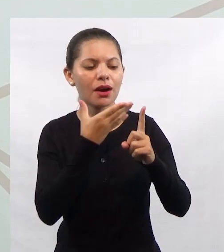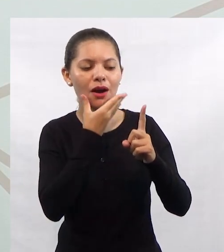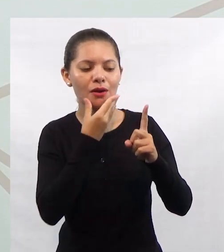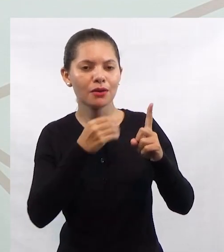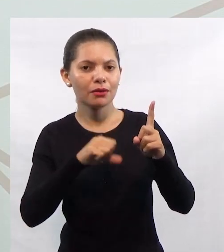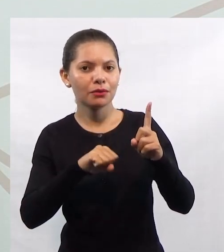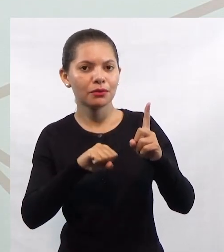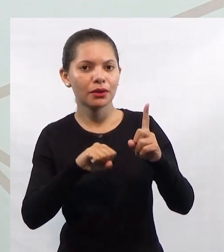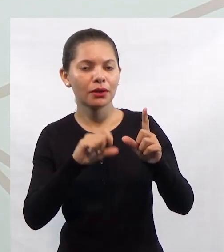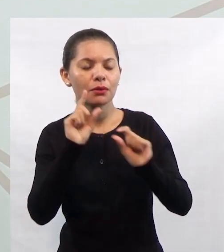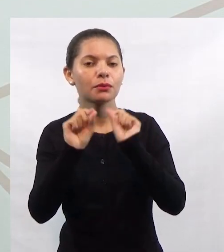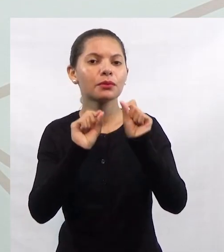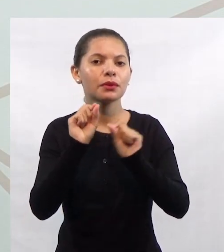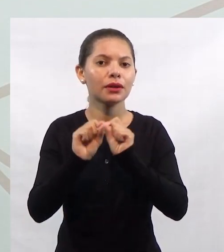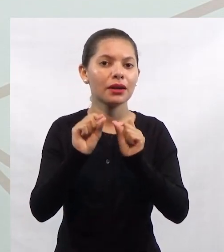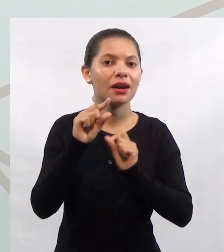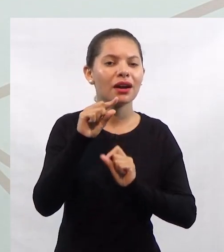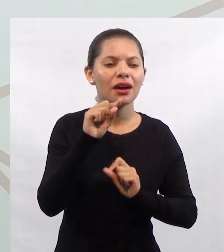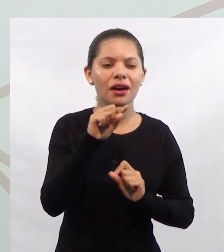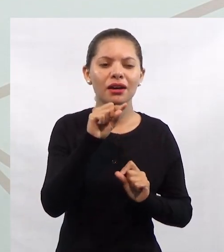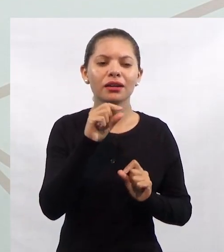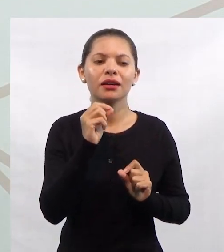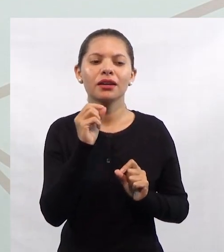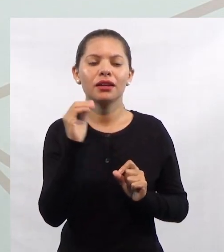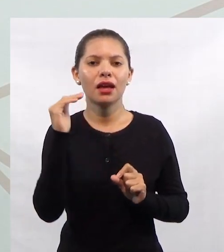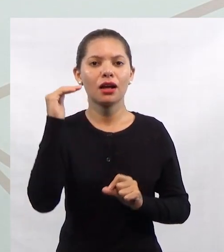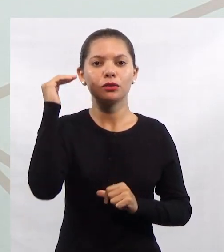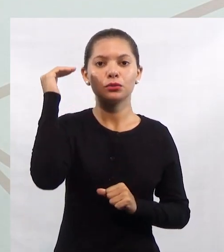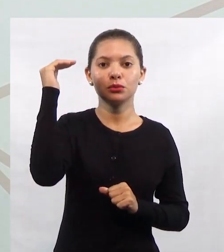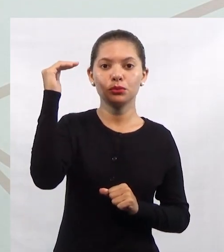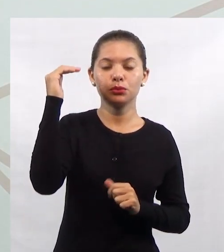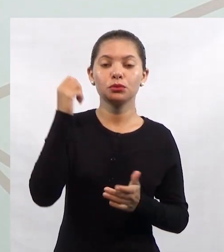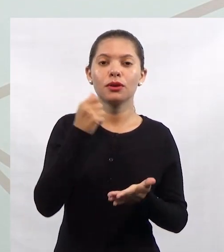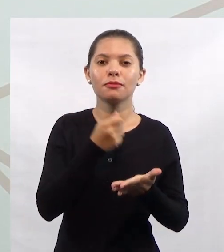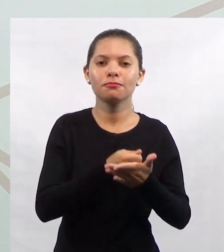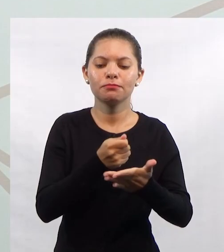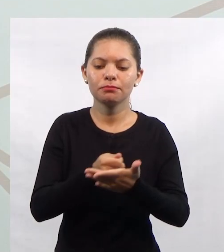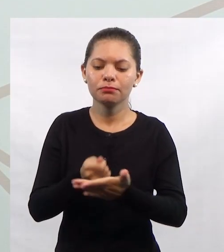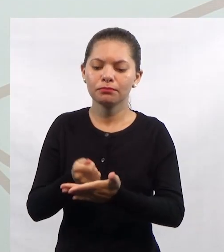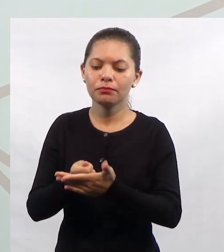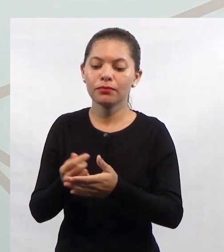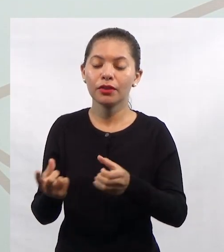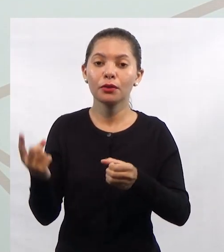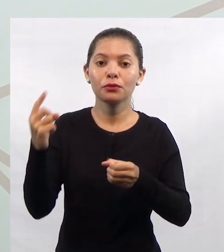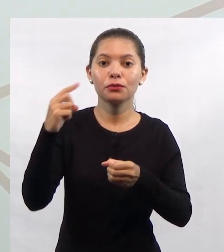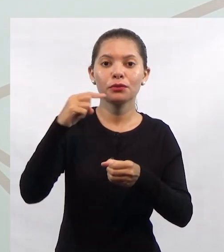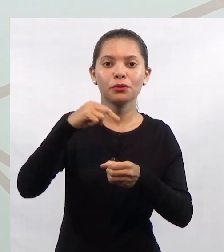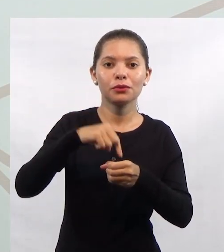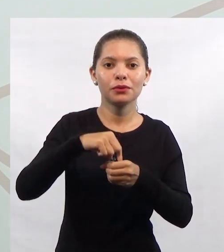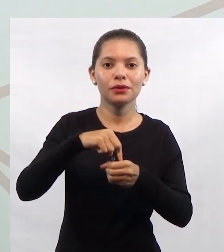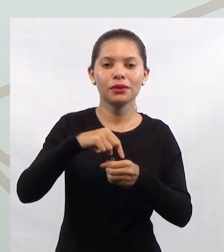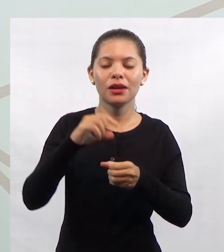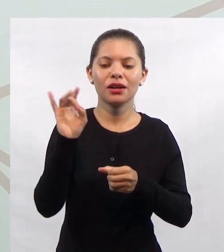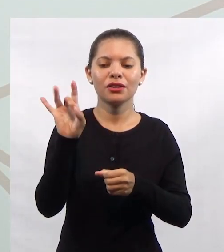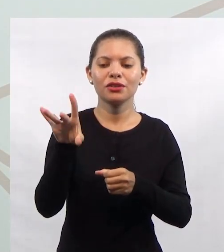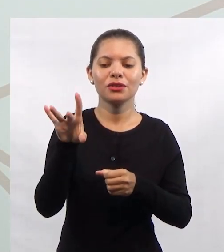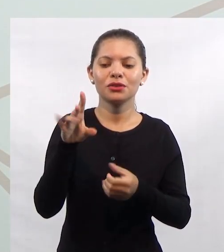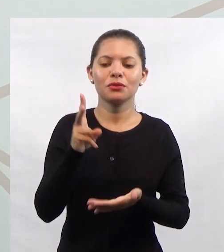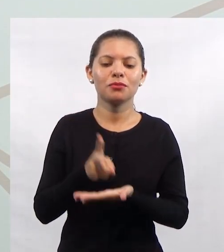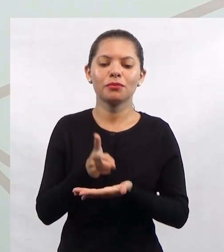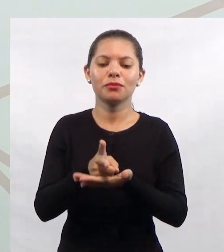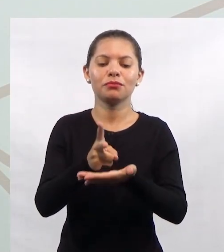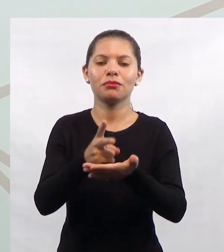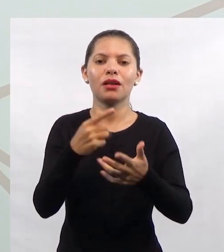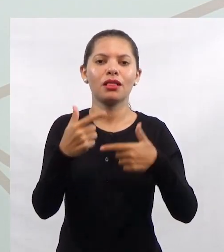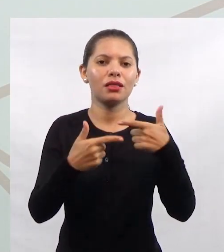perspectiva freiriana de que esse jovem, esse adulto, ele deve voltar à educação, mas